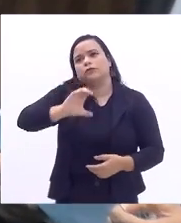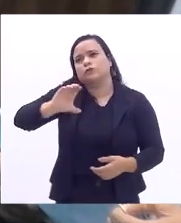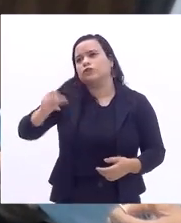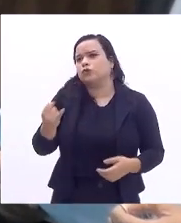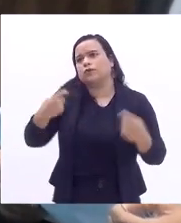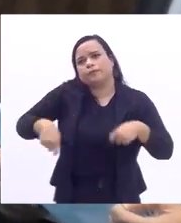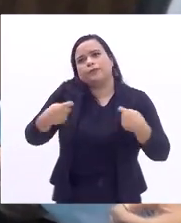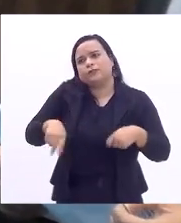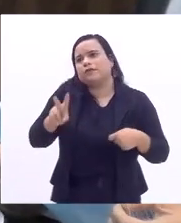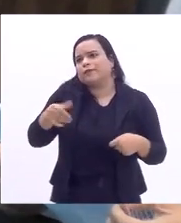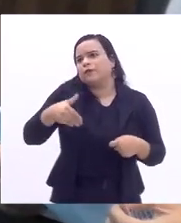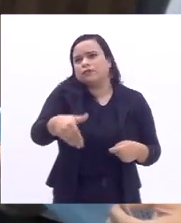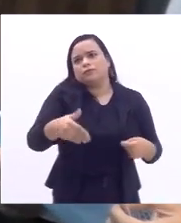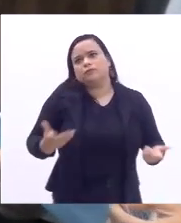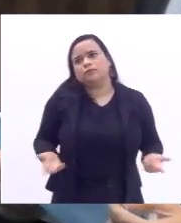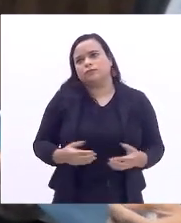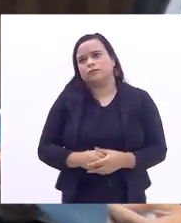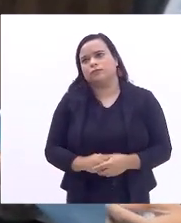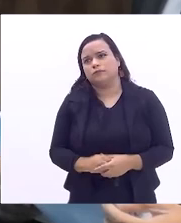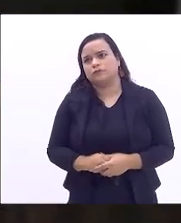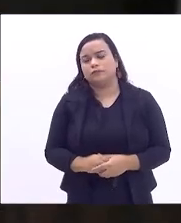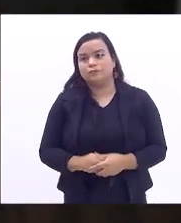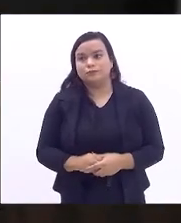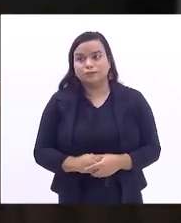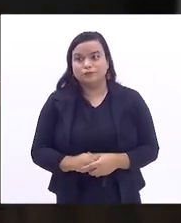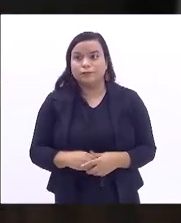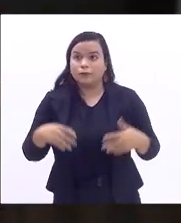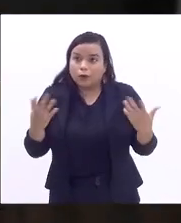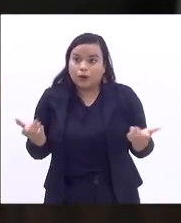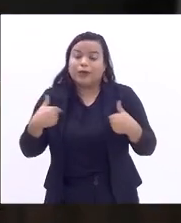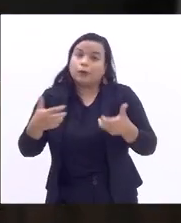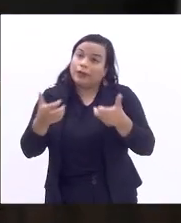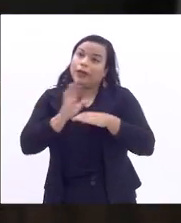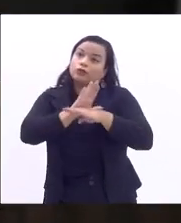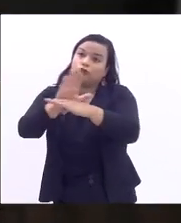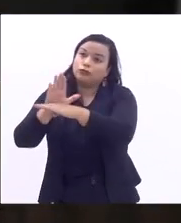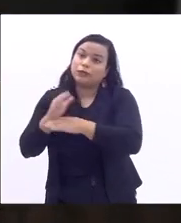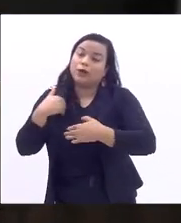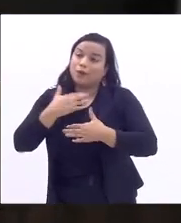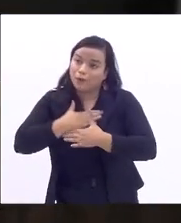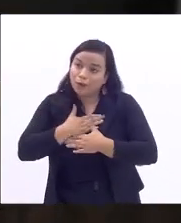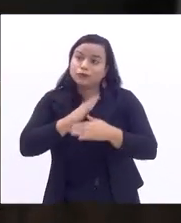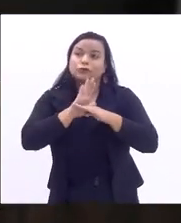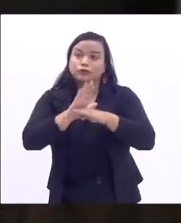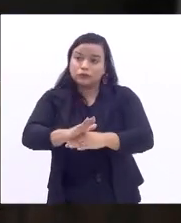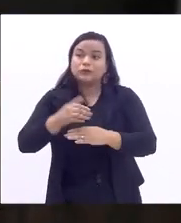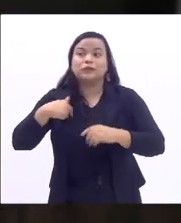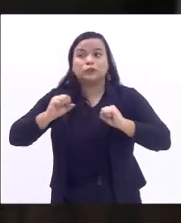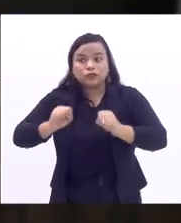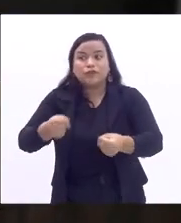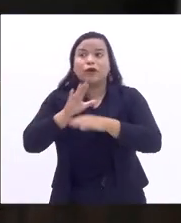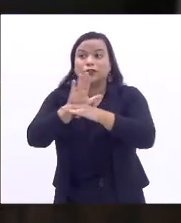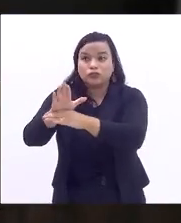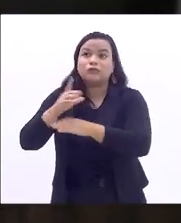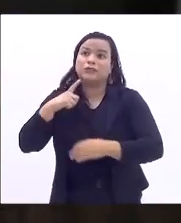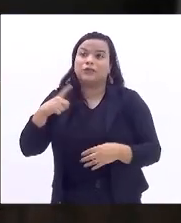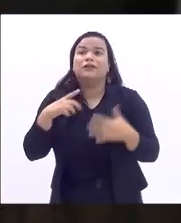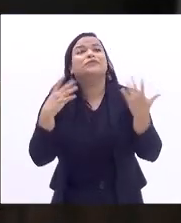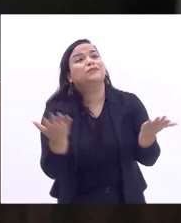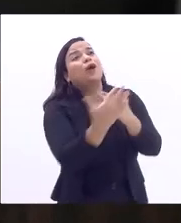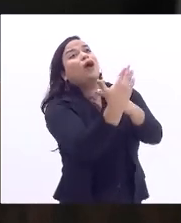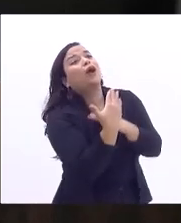ccj e eu agora eu tô aqui para ajudar ele gosto de ajudar e procura das então ajudar em